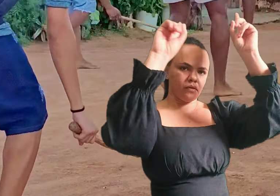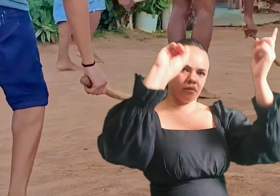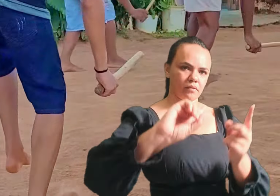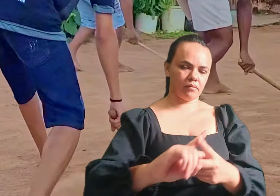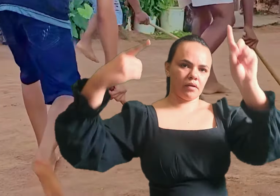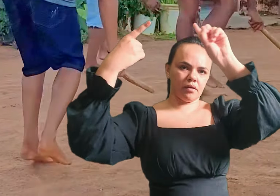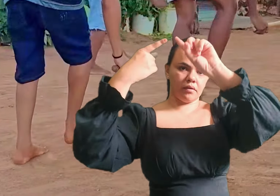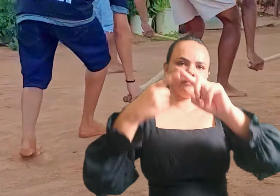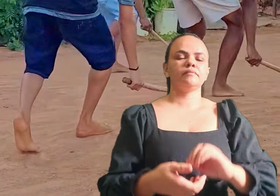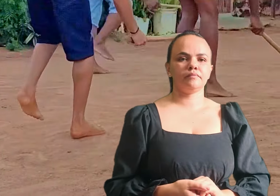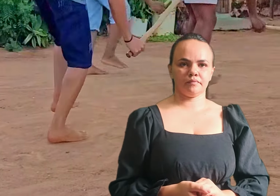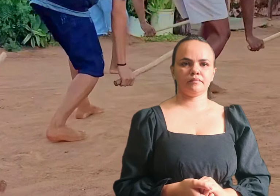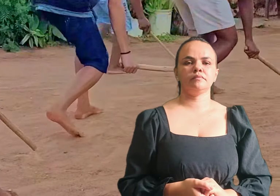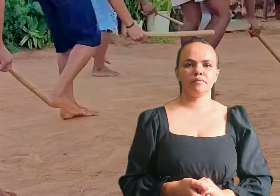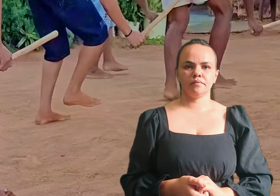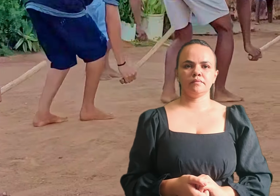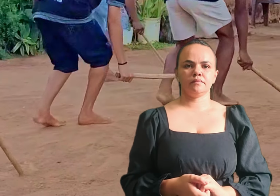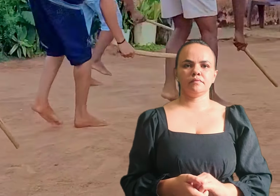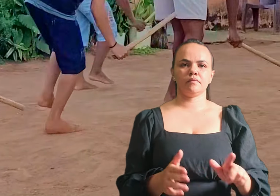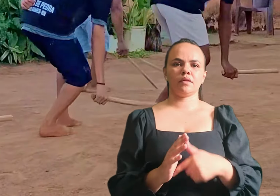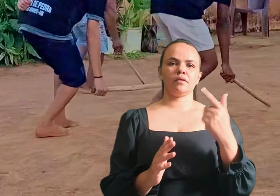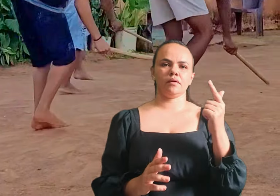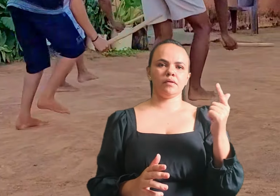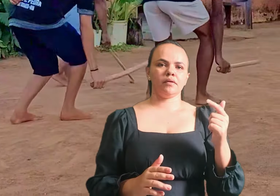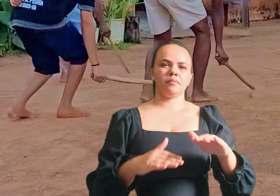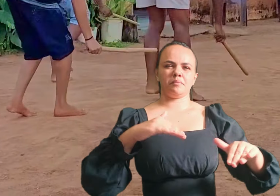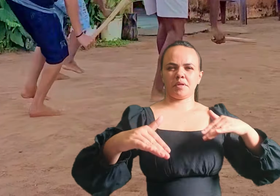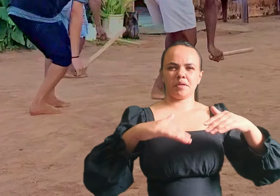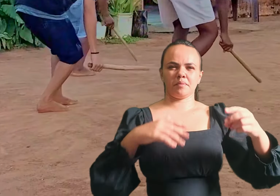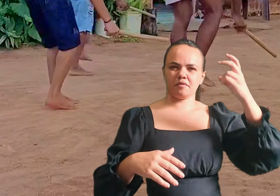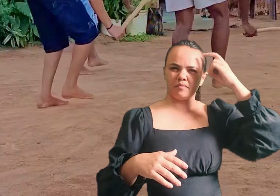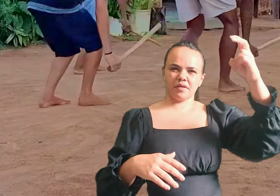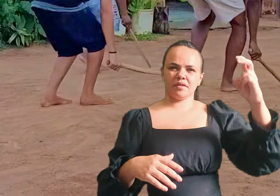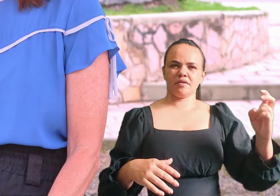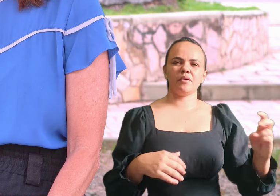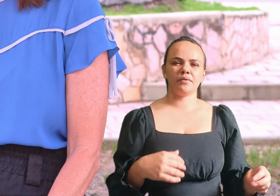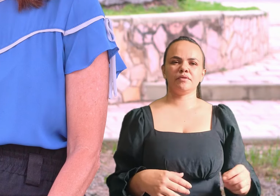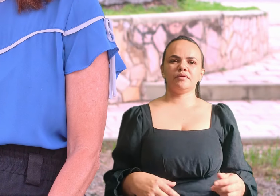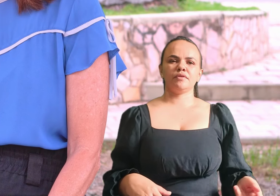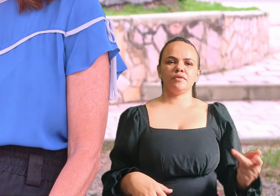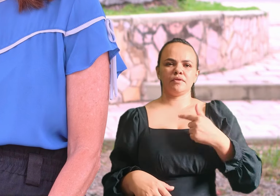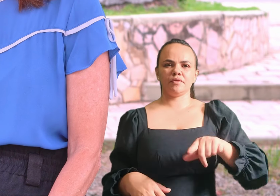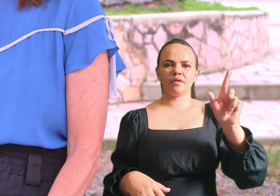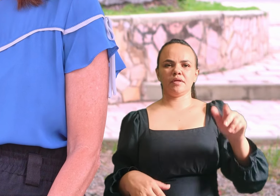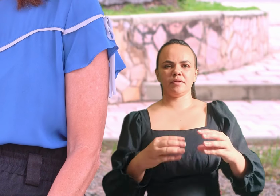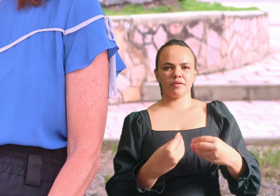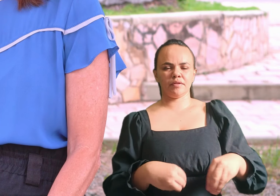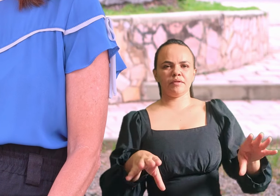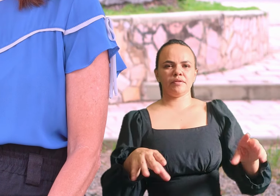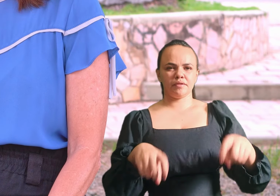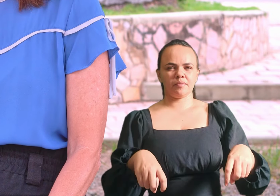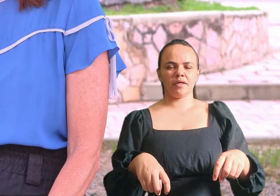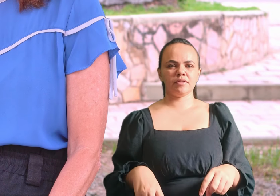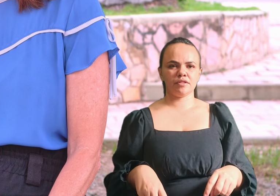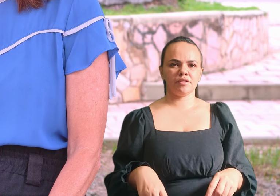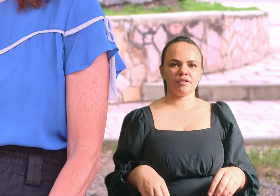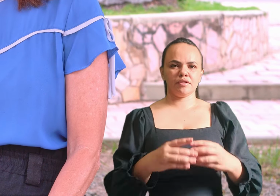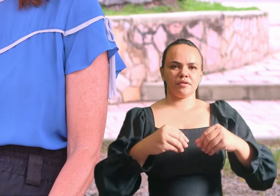era e as primeiras mes trazidas para este chão para essa